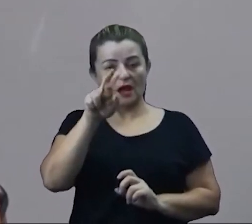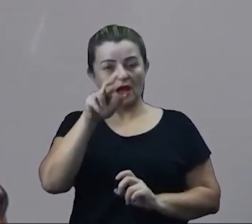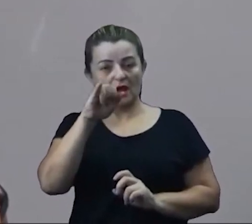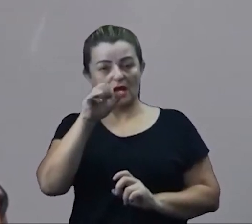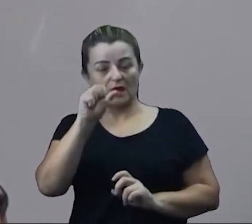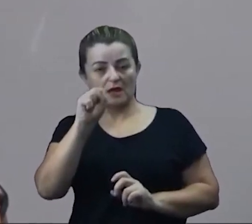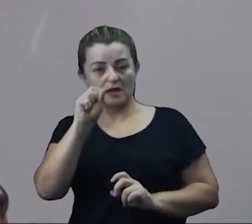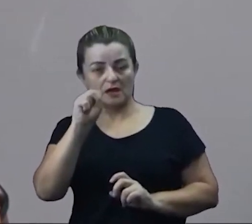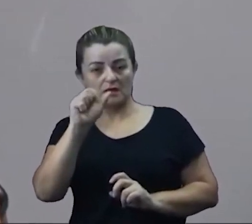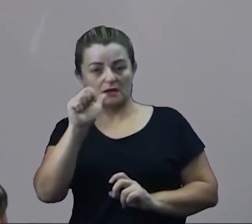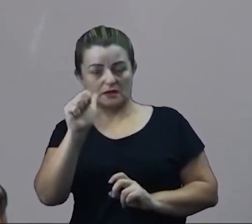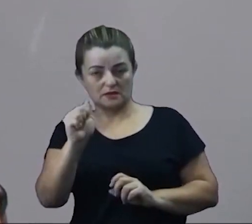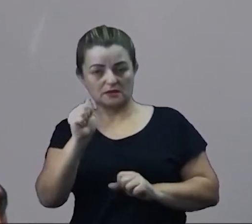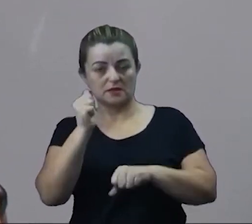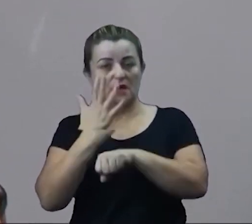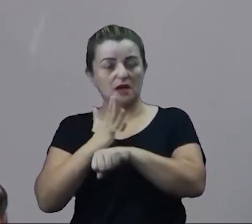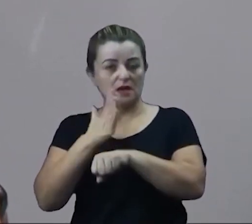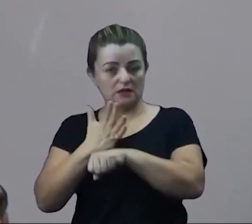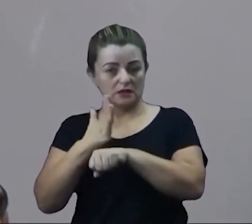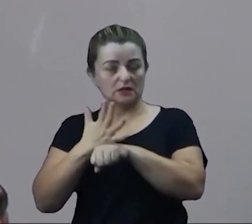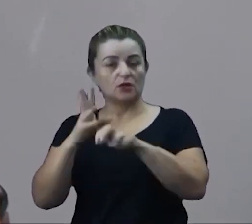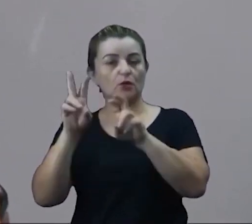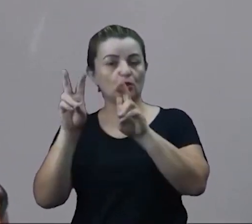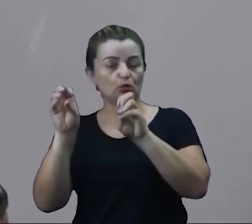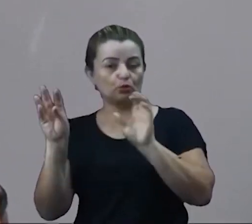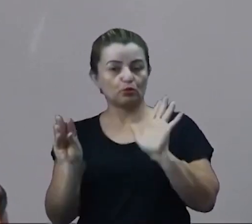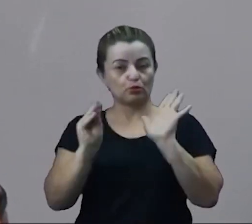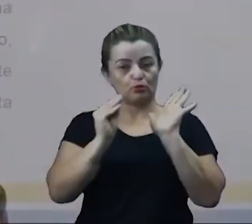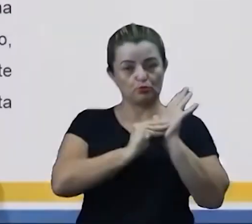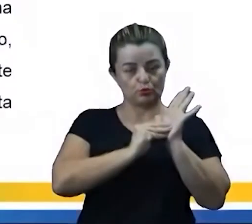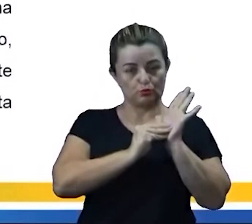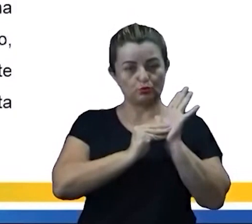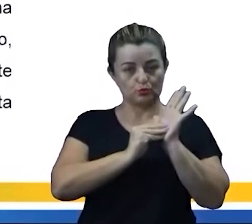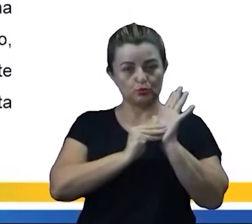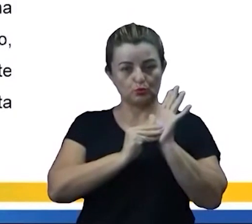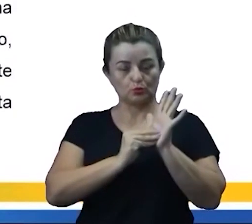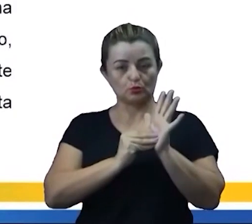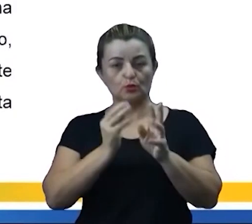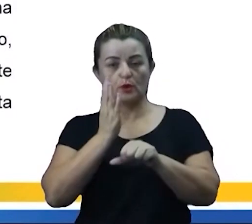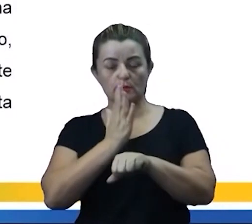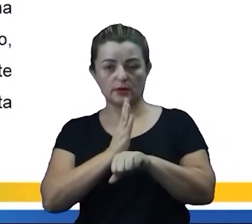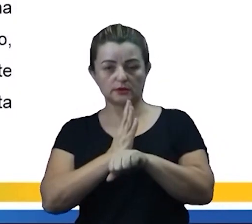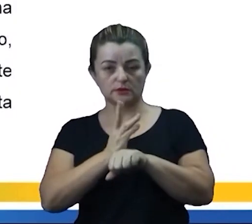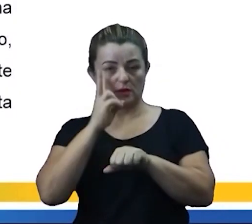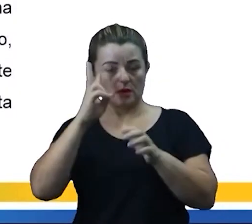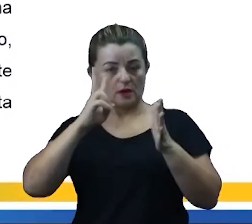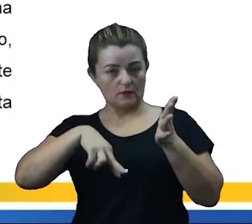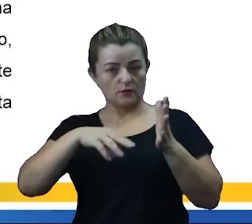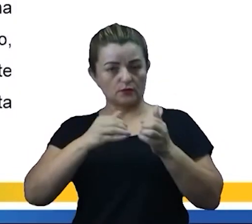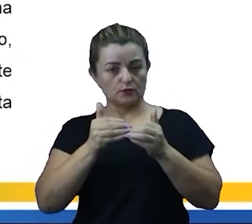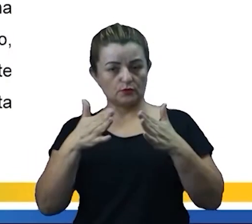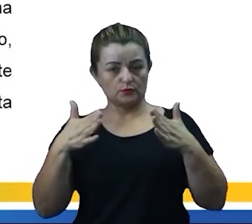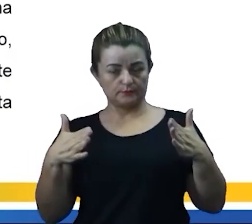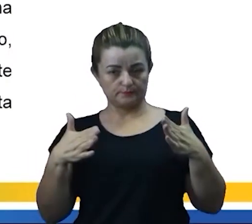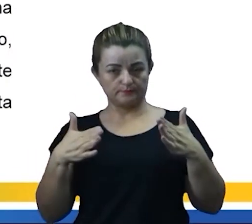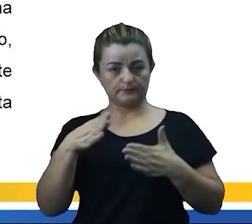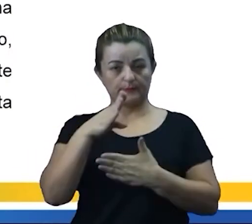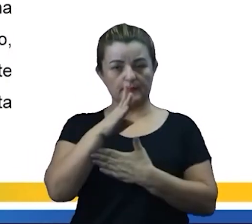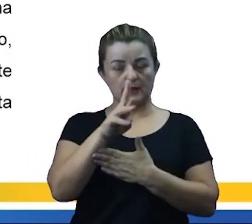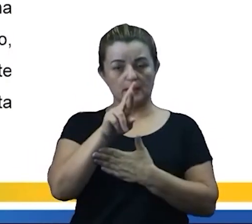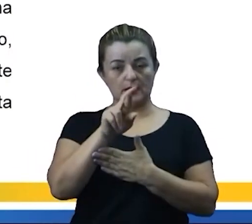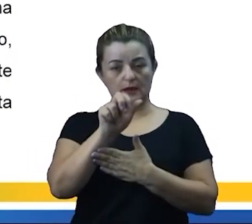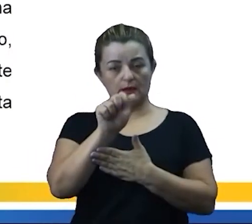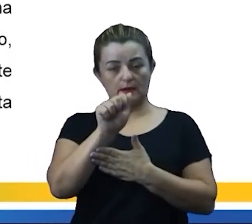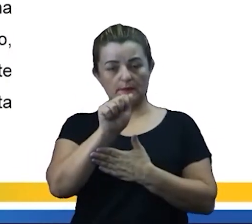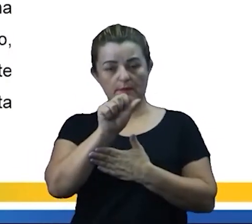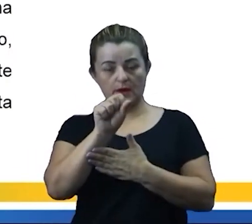usava o nome do Machado de Assis e lá no Enem ela conseguiu colocar em prática, tá? Vamos ver a introdução dela? Brás Cubas,